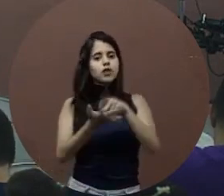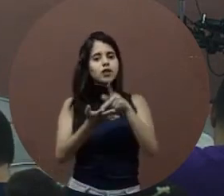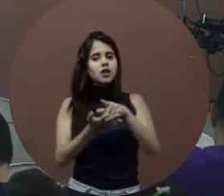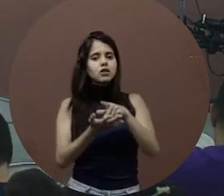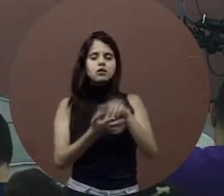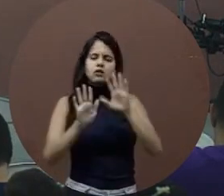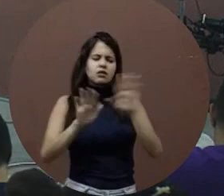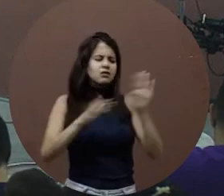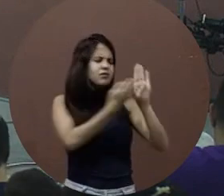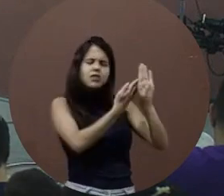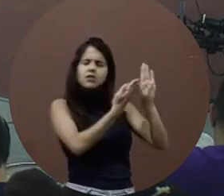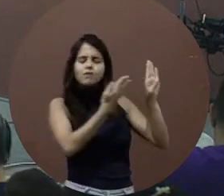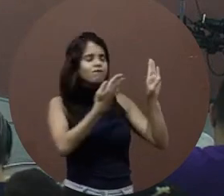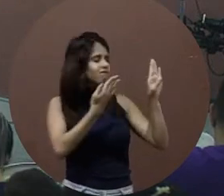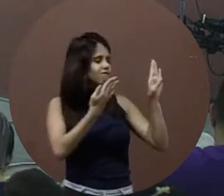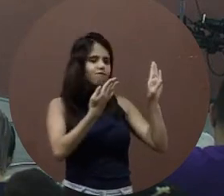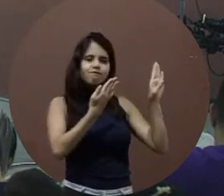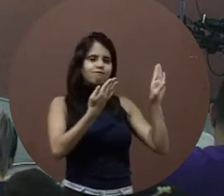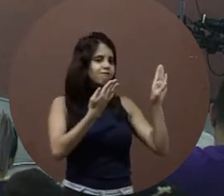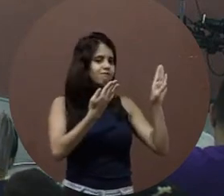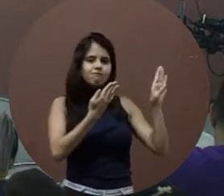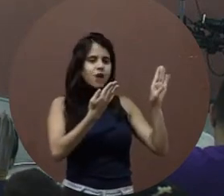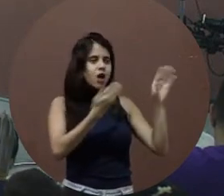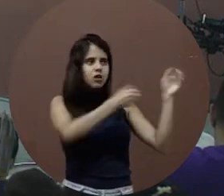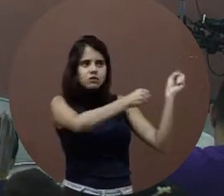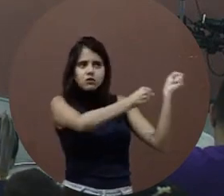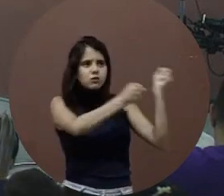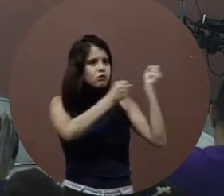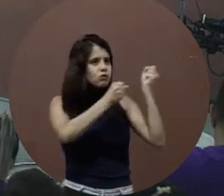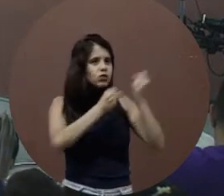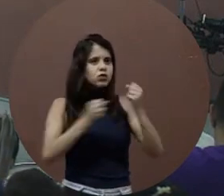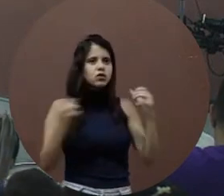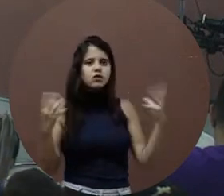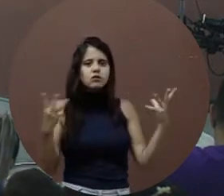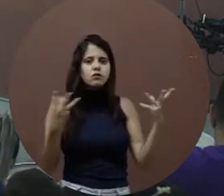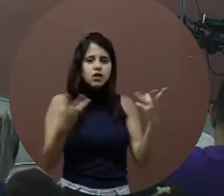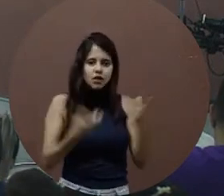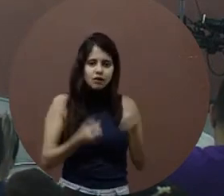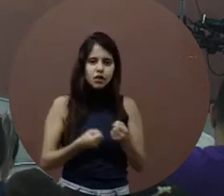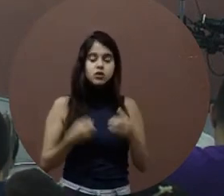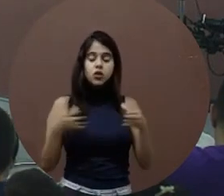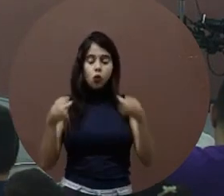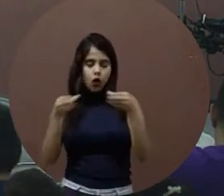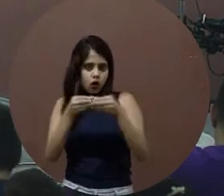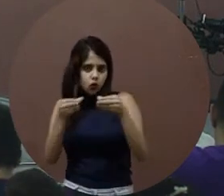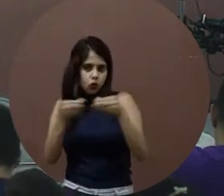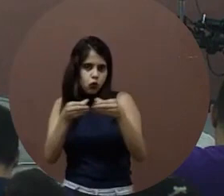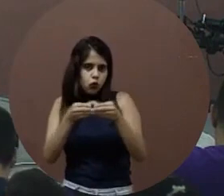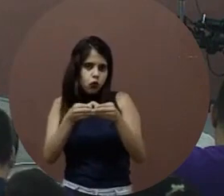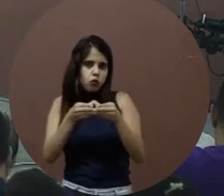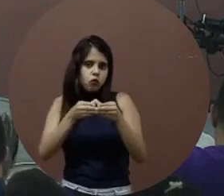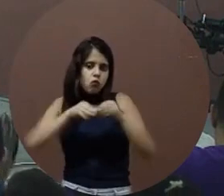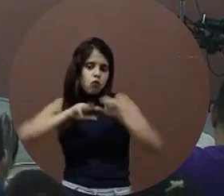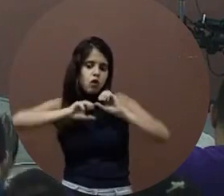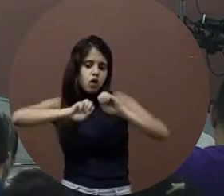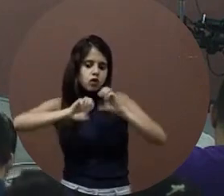afaste dessa graça, desse poder. É isso que a comunidade faz.